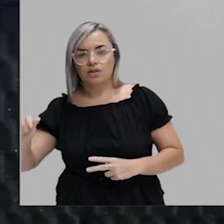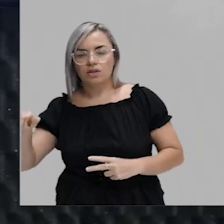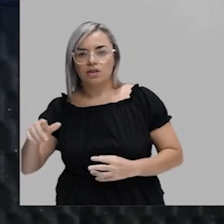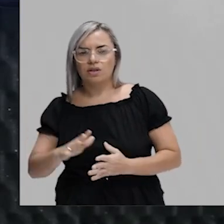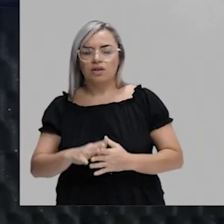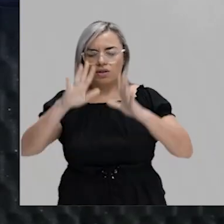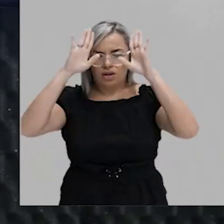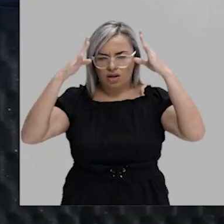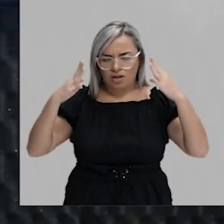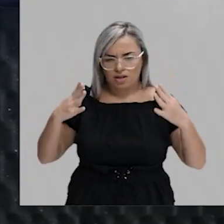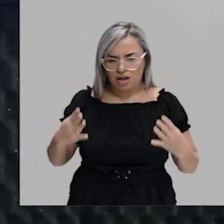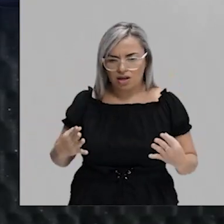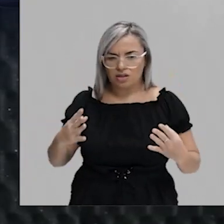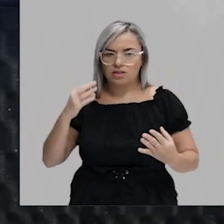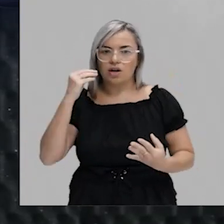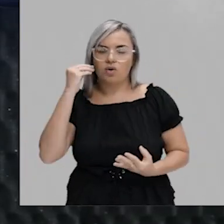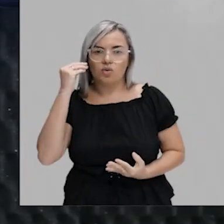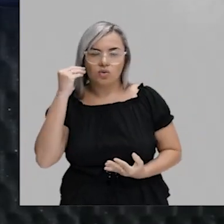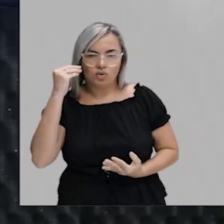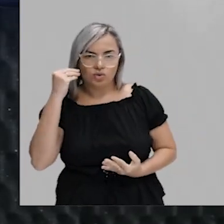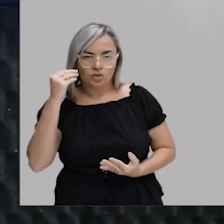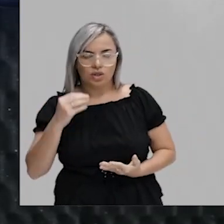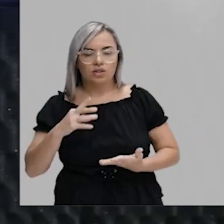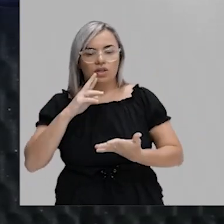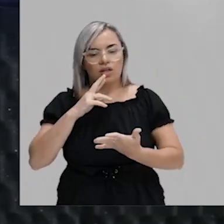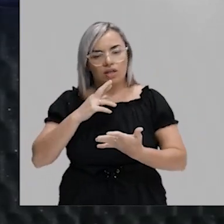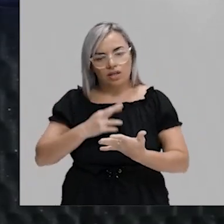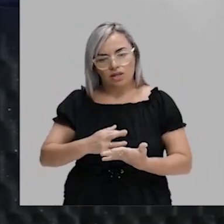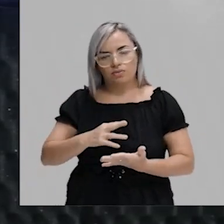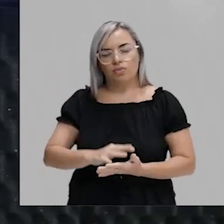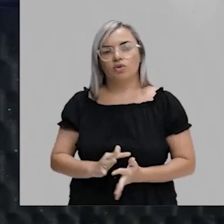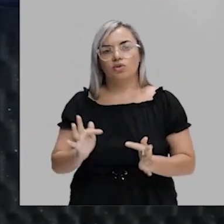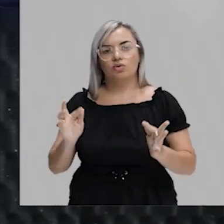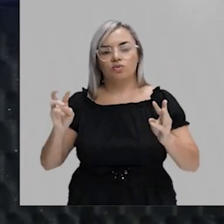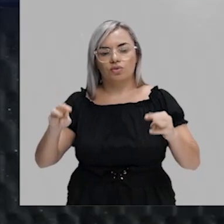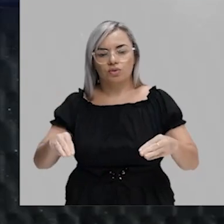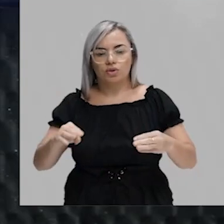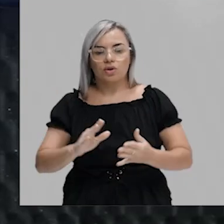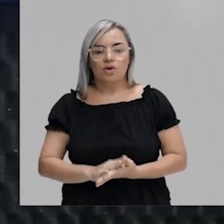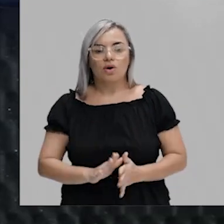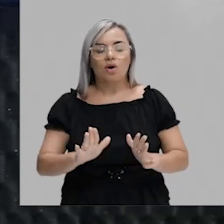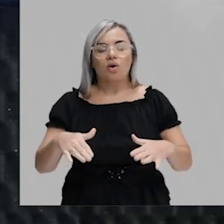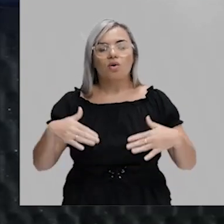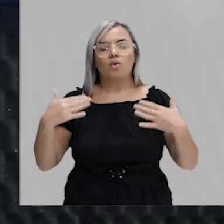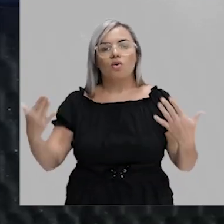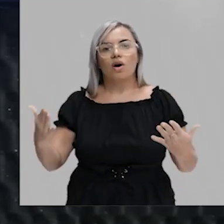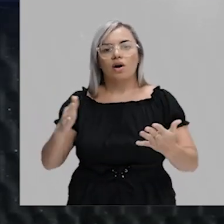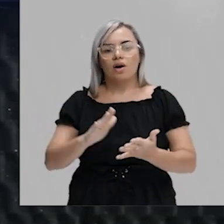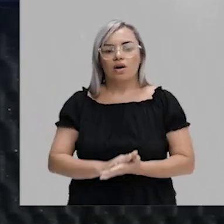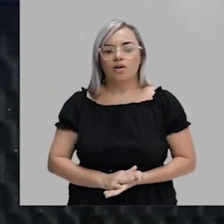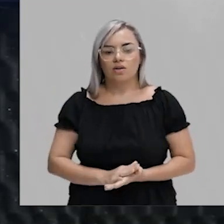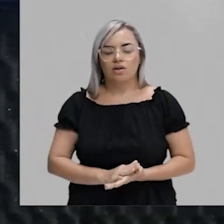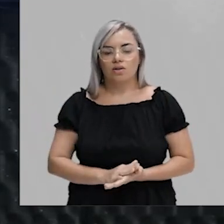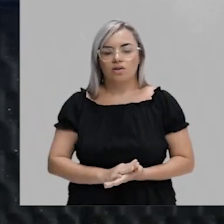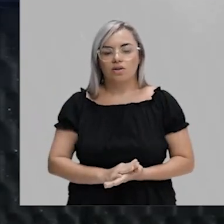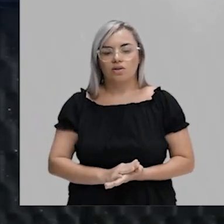analisar os resultados, tá certo? Bem, quais são as etapas do processo aqui